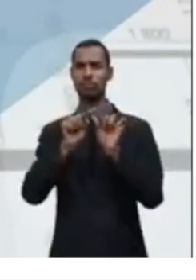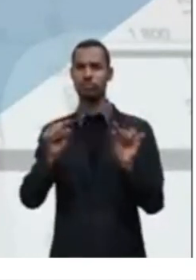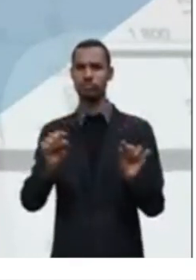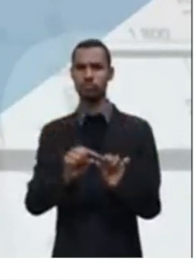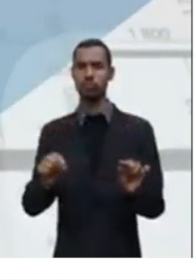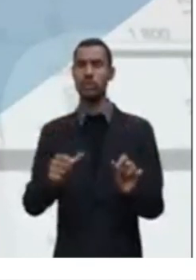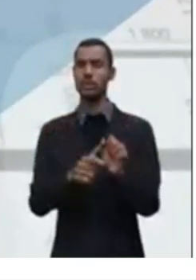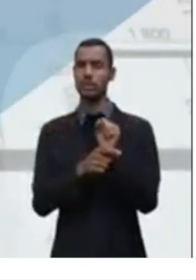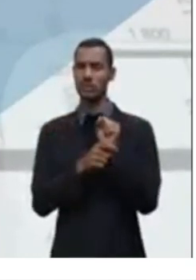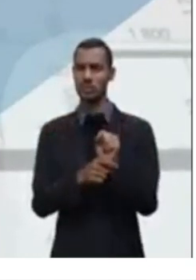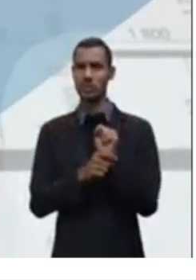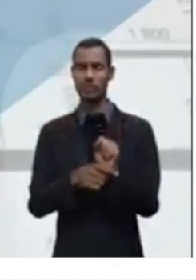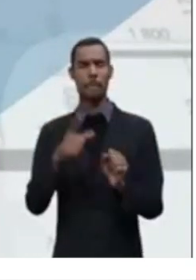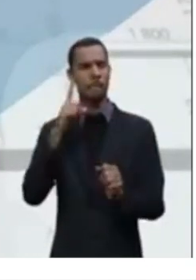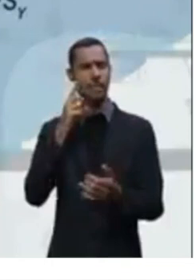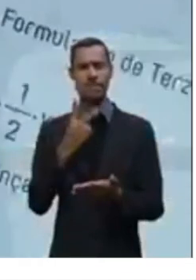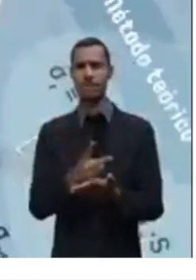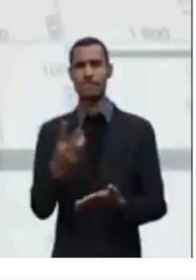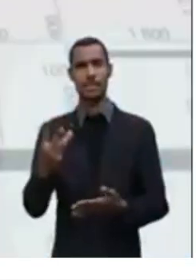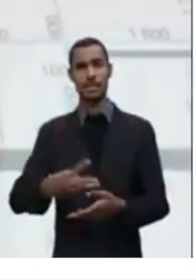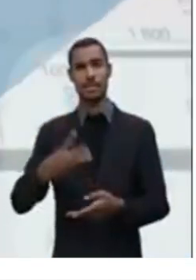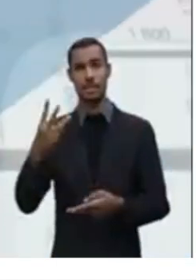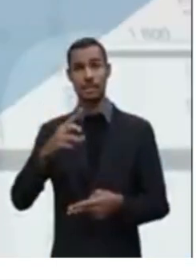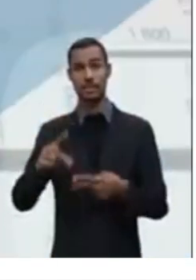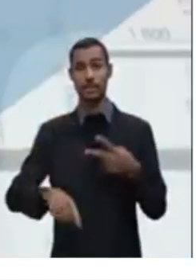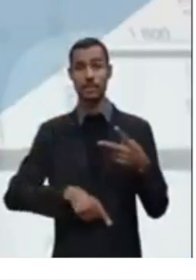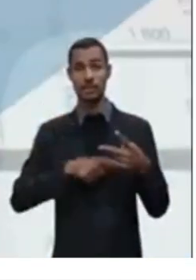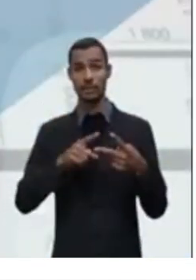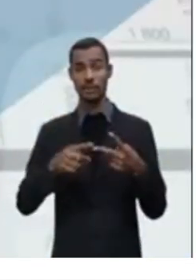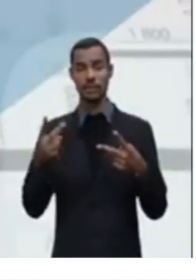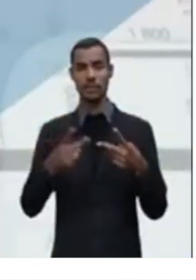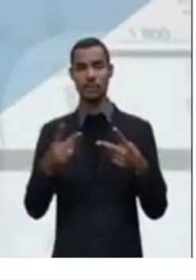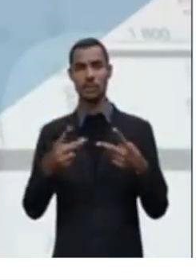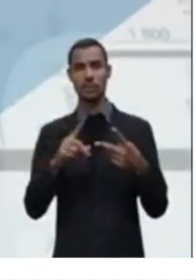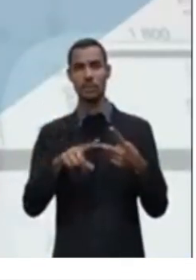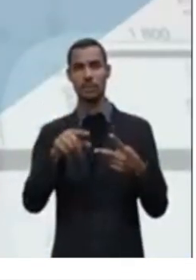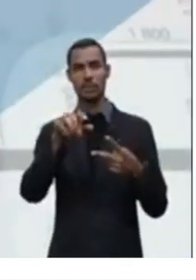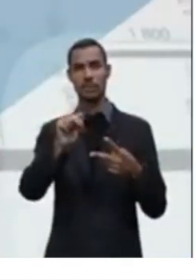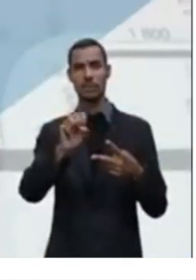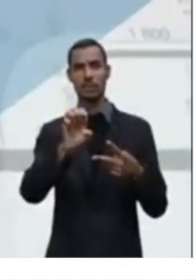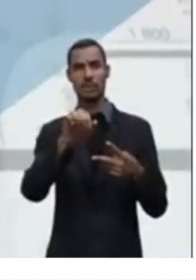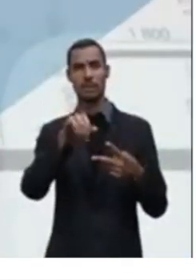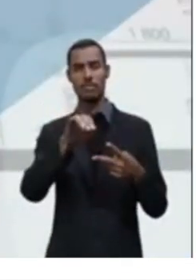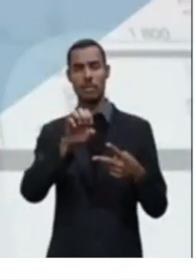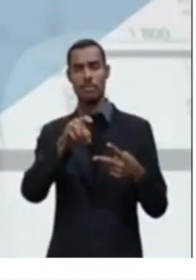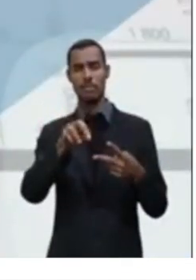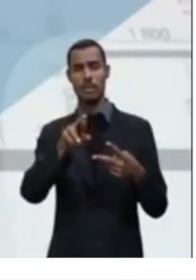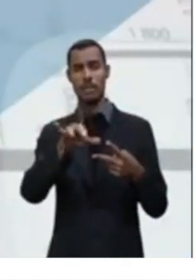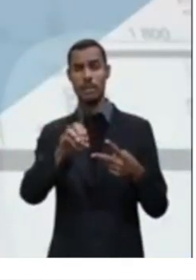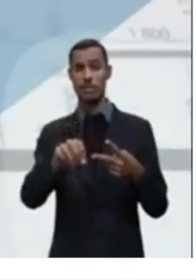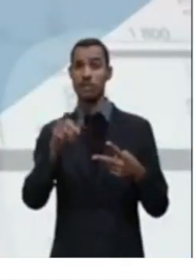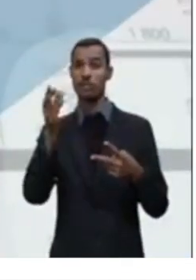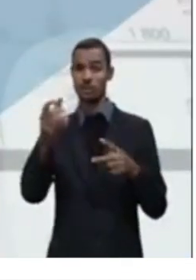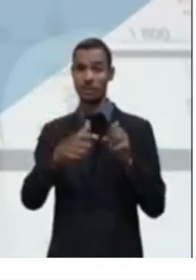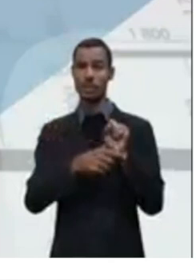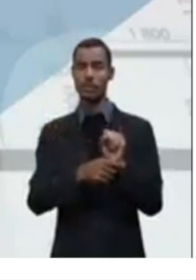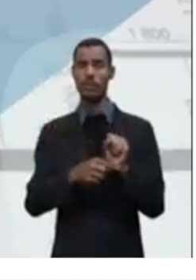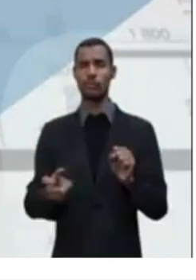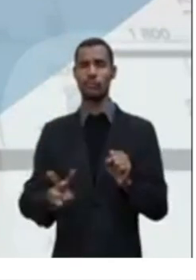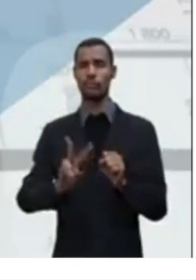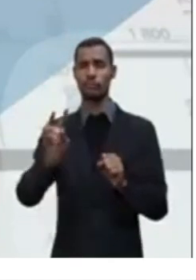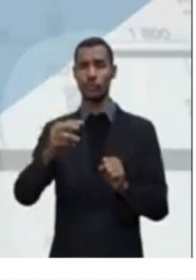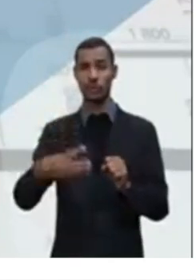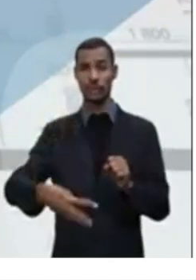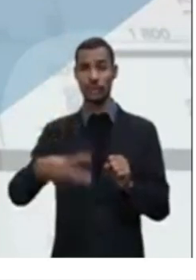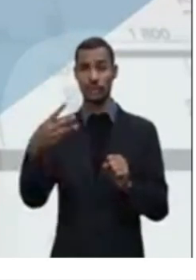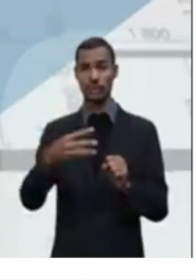fator de segurança será sempre 3. O segundo método é chamado de semi-empírico e o fator de segurança possui valor